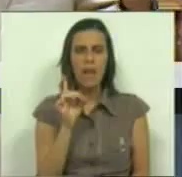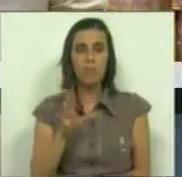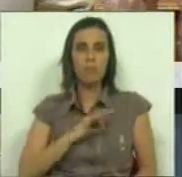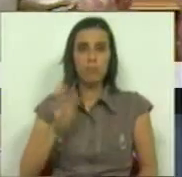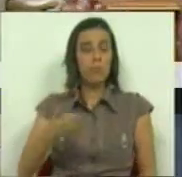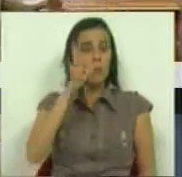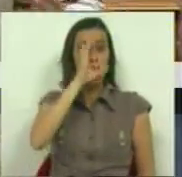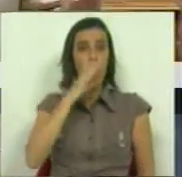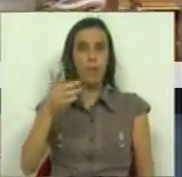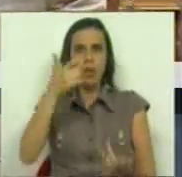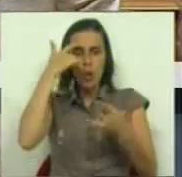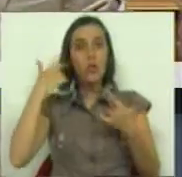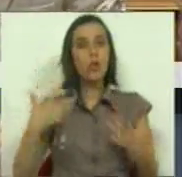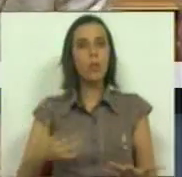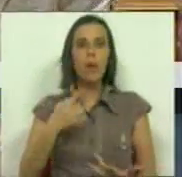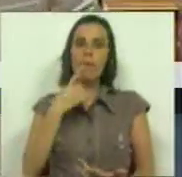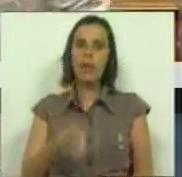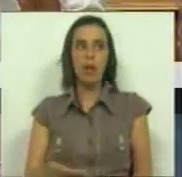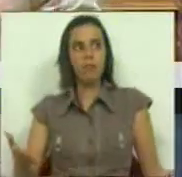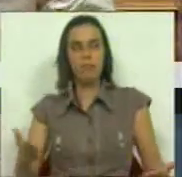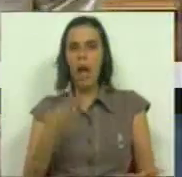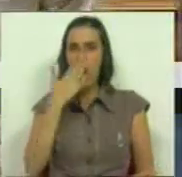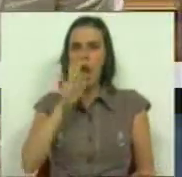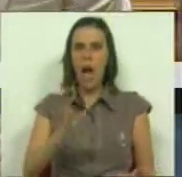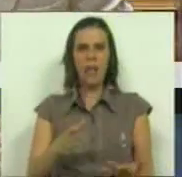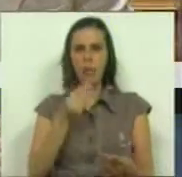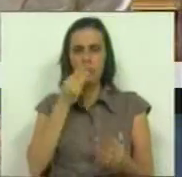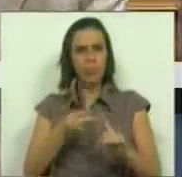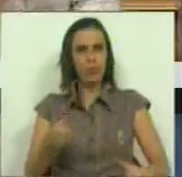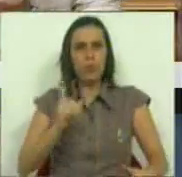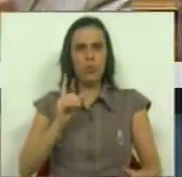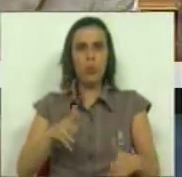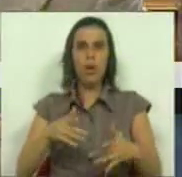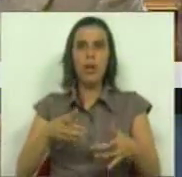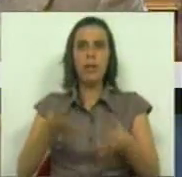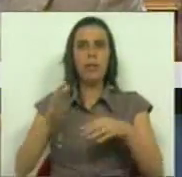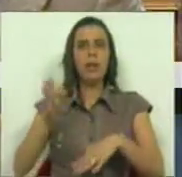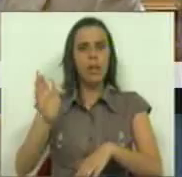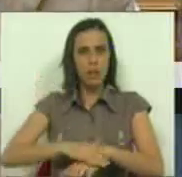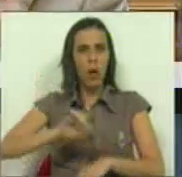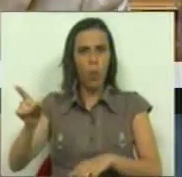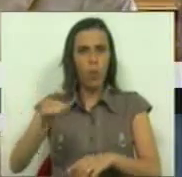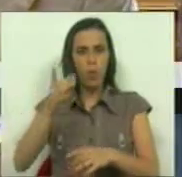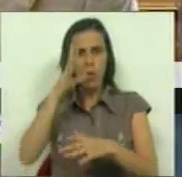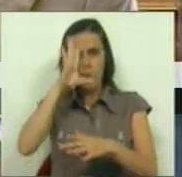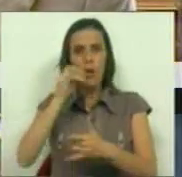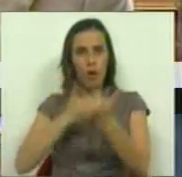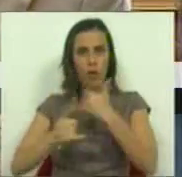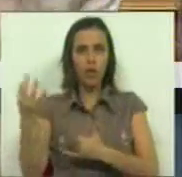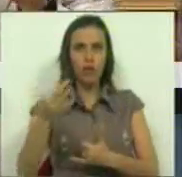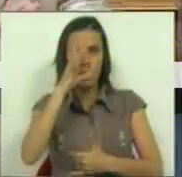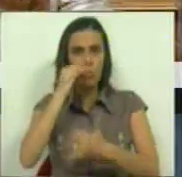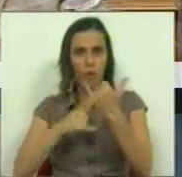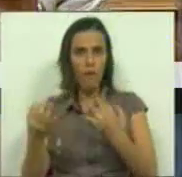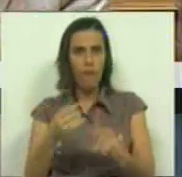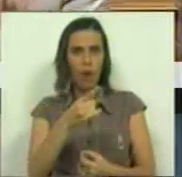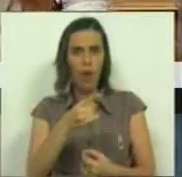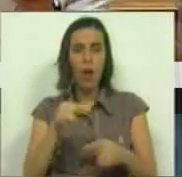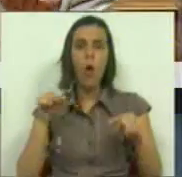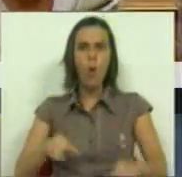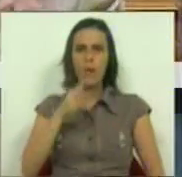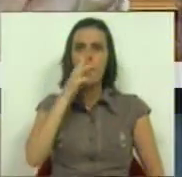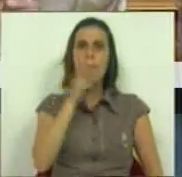Sr. Primeiro-Ministro, surpreendido, veio dizer que atitude tão perversa. Demitiu o ministro, substituiu o Ministro. O Sr. Primeiro-Ministro